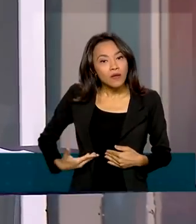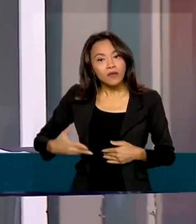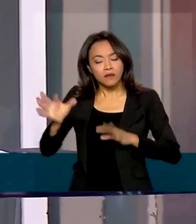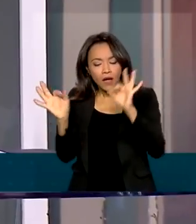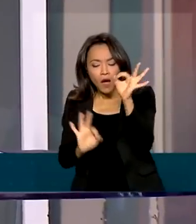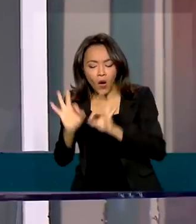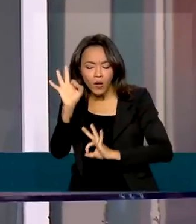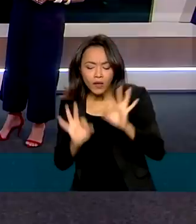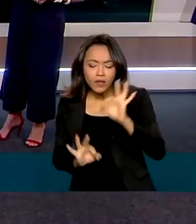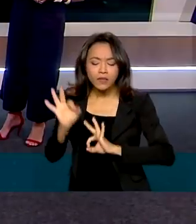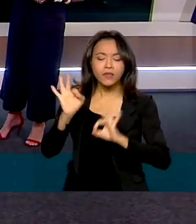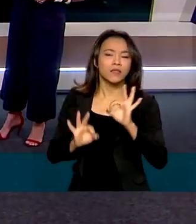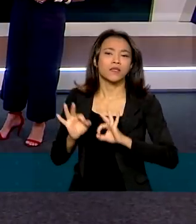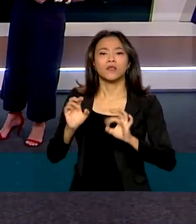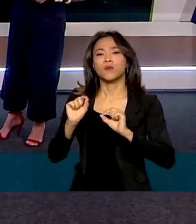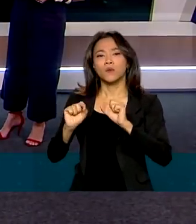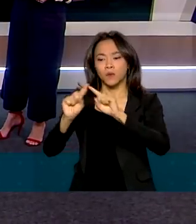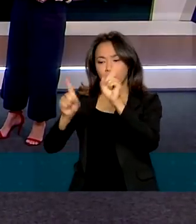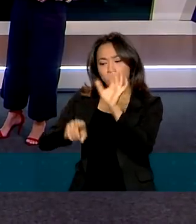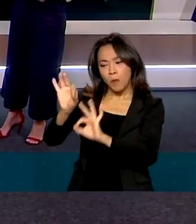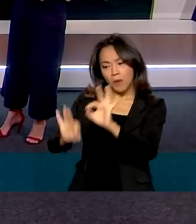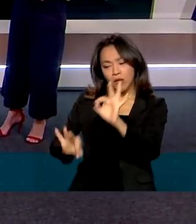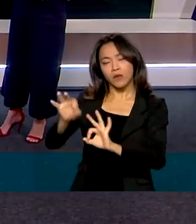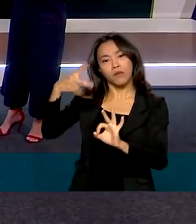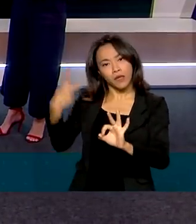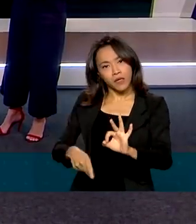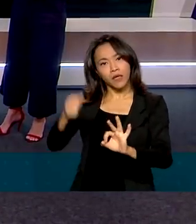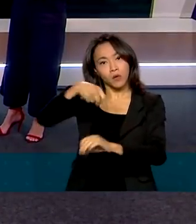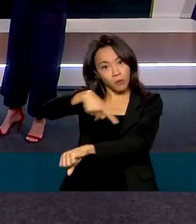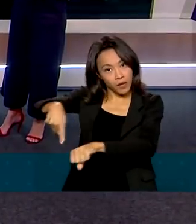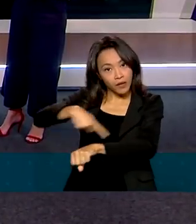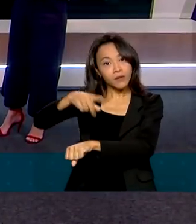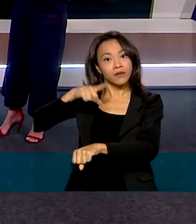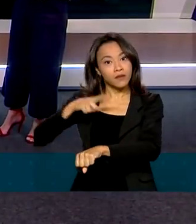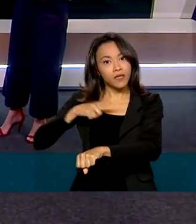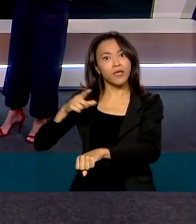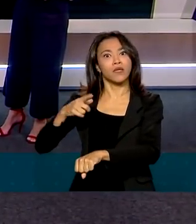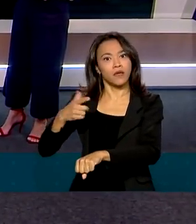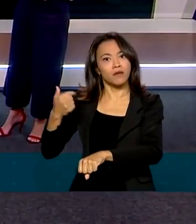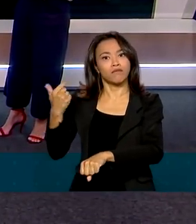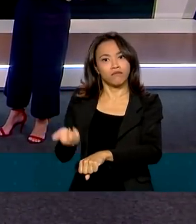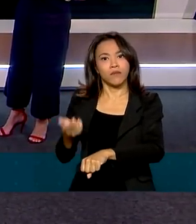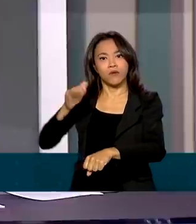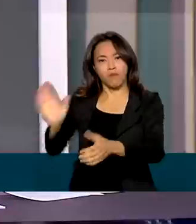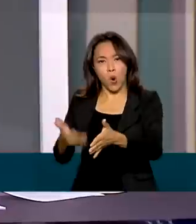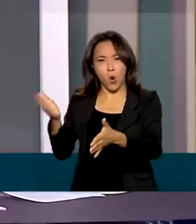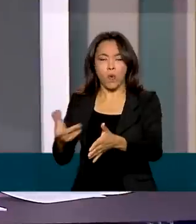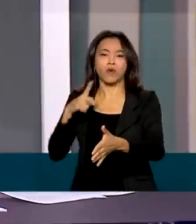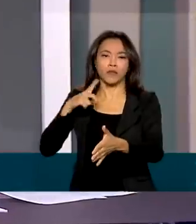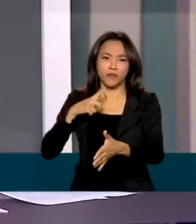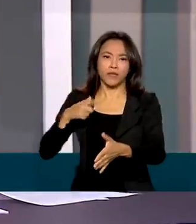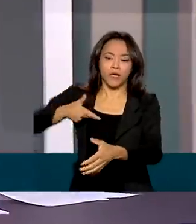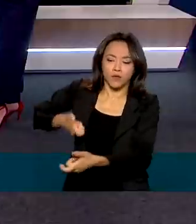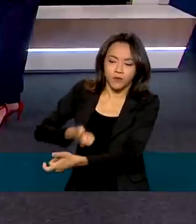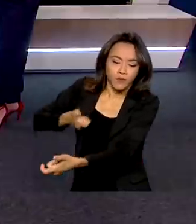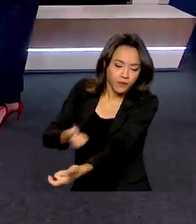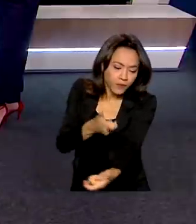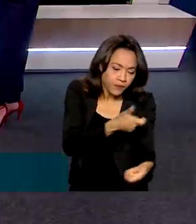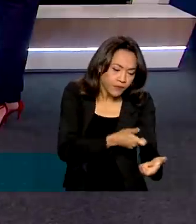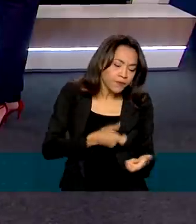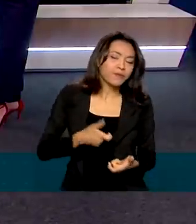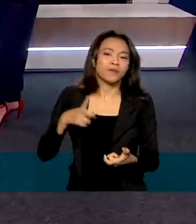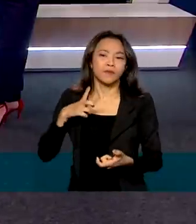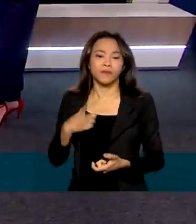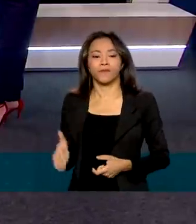de Fertilizantes para transformar o país num grande produtor desse tipo de insumo. Nós começamos a trabalhar um